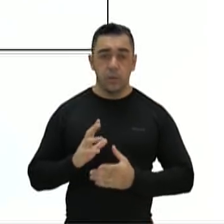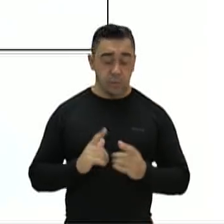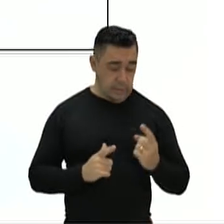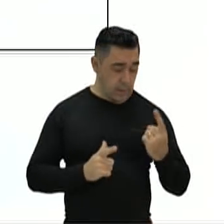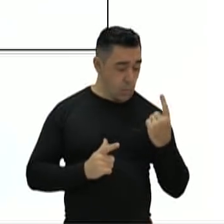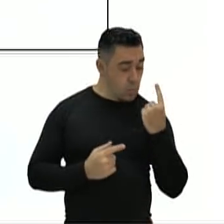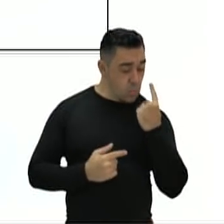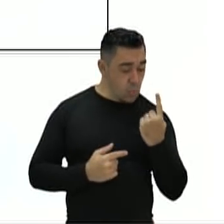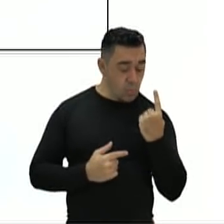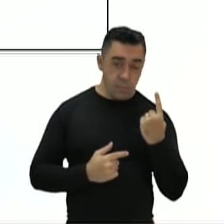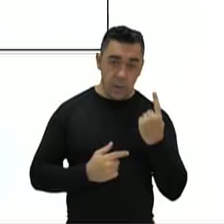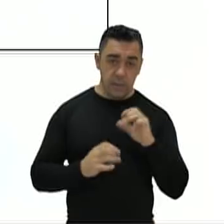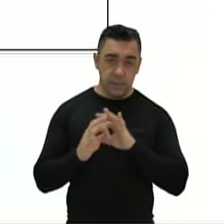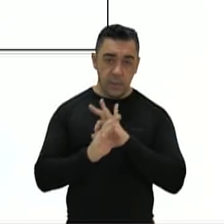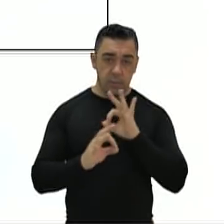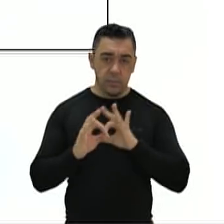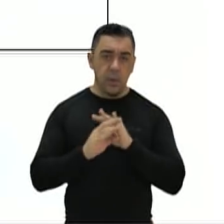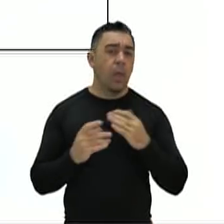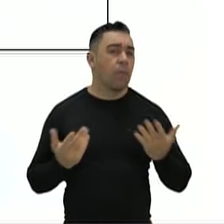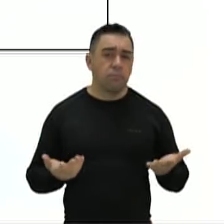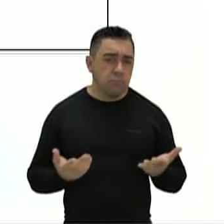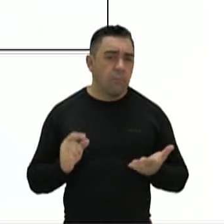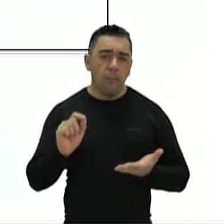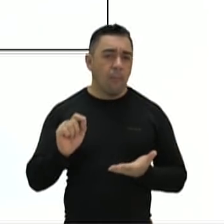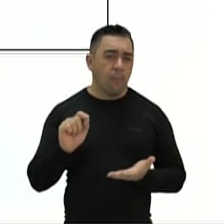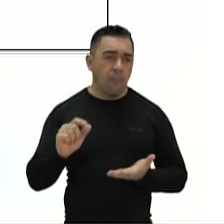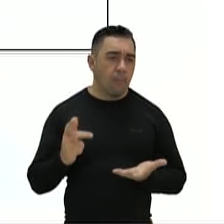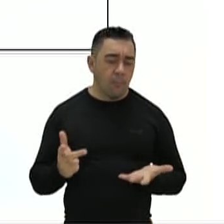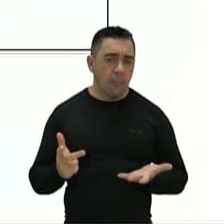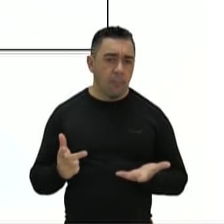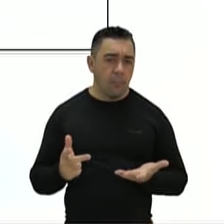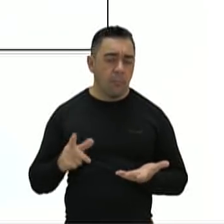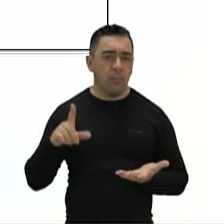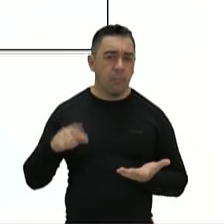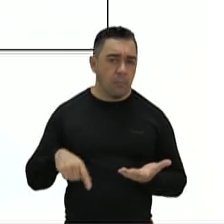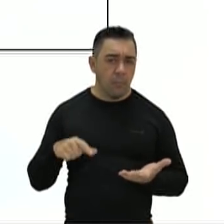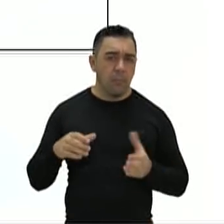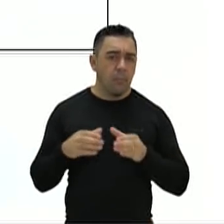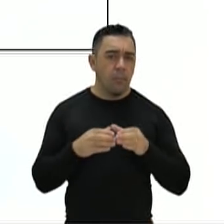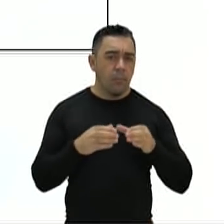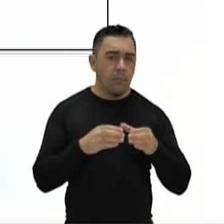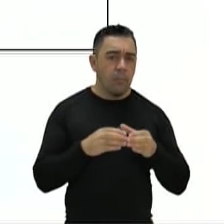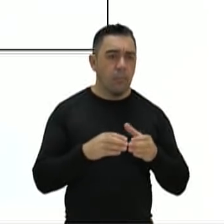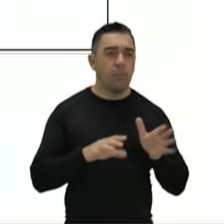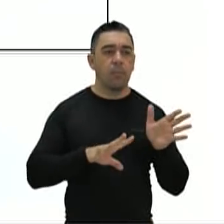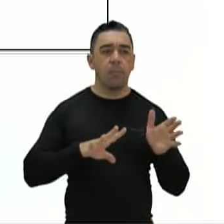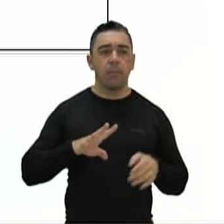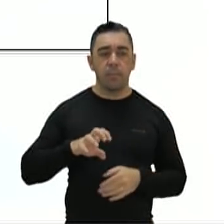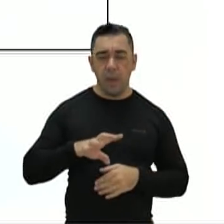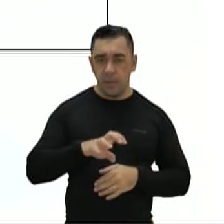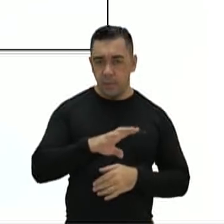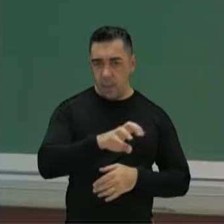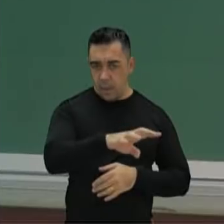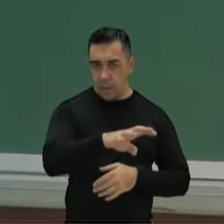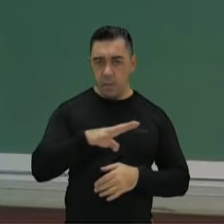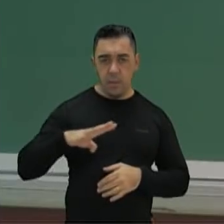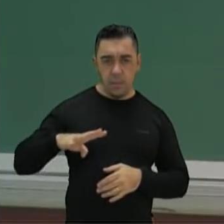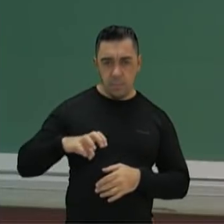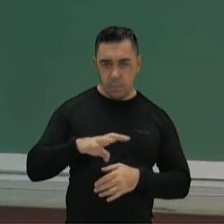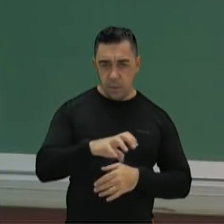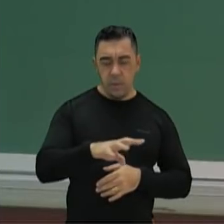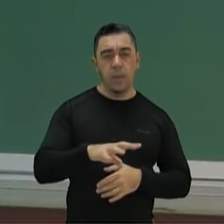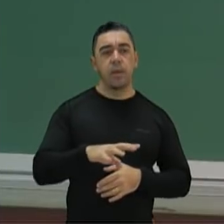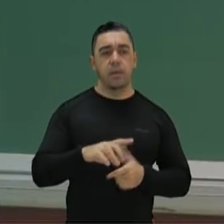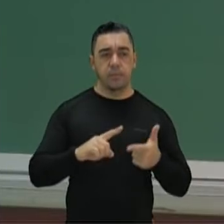uma única célula. Quem são os seres vivos unicelulares? As bactérias,